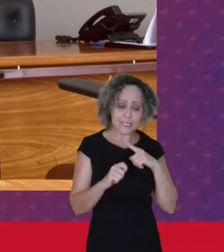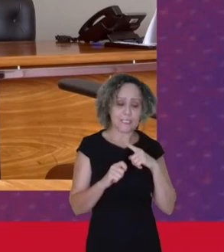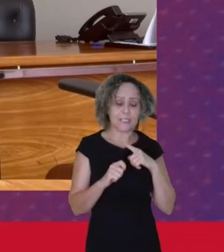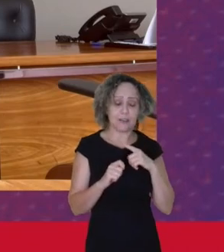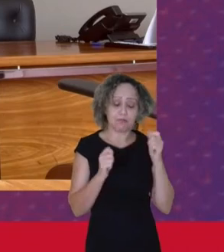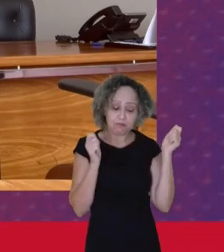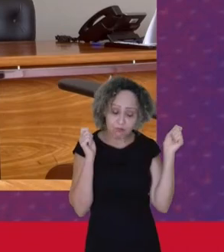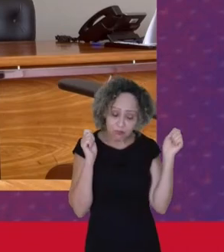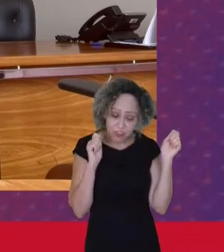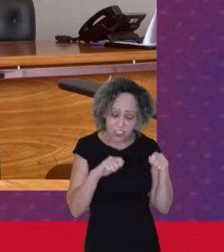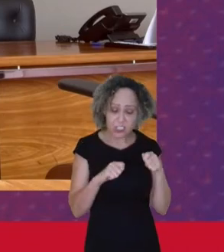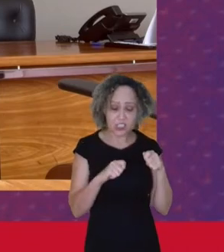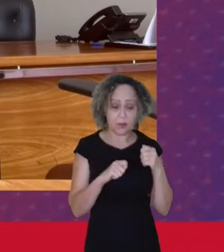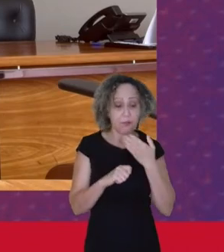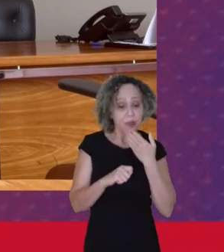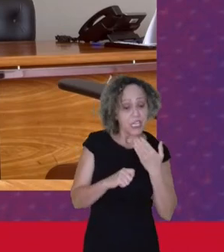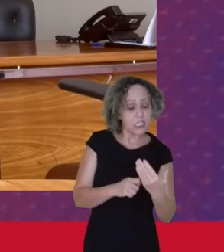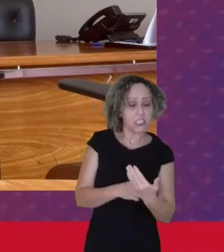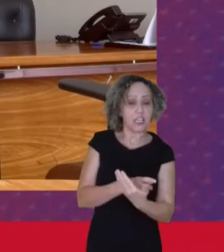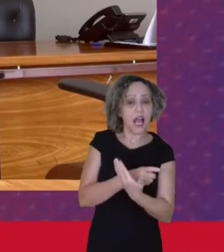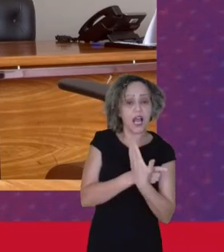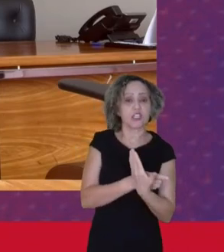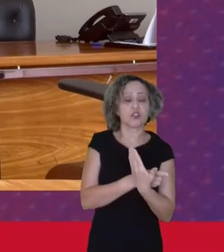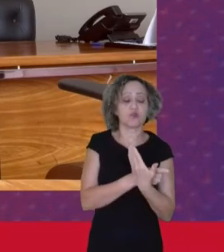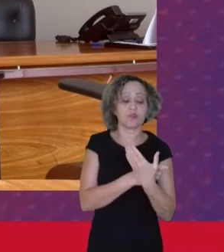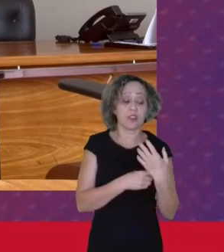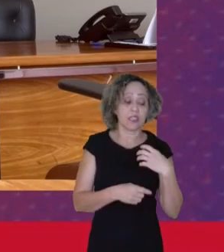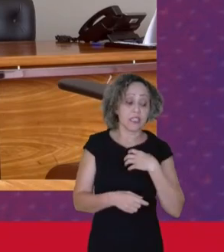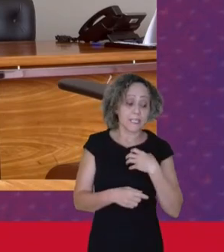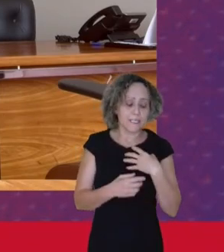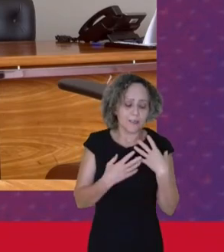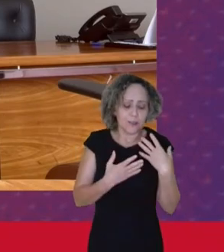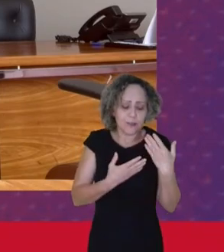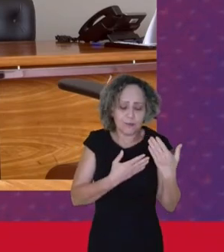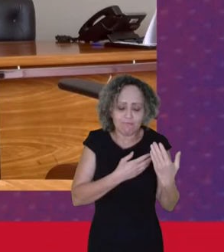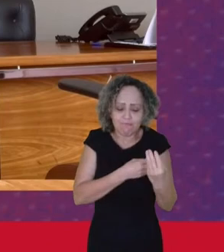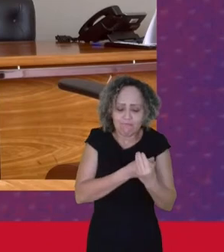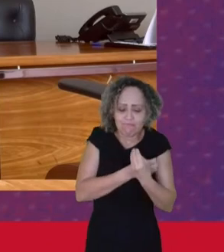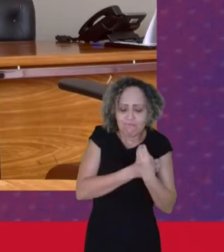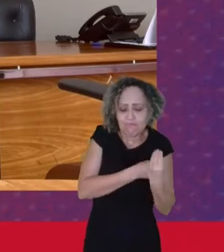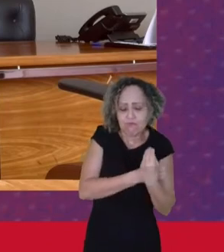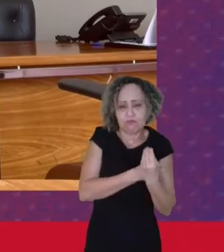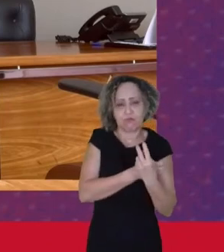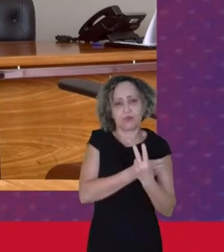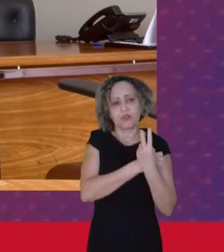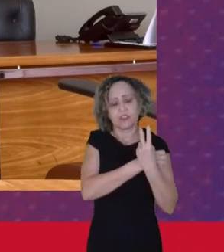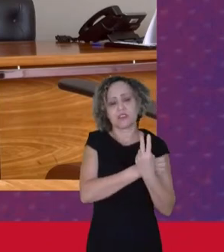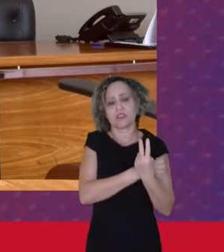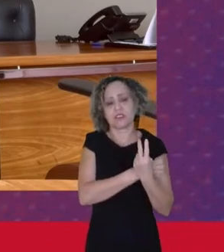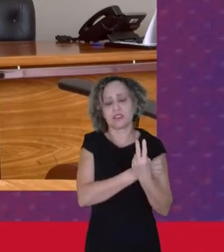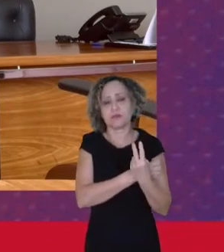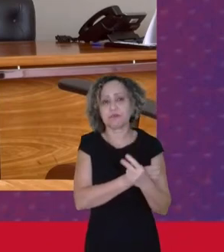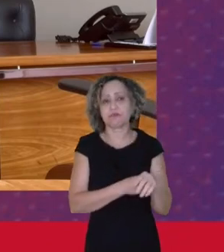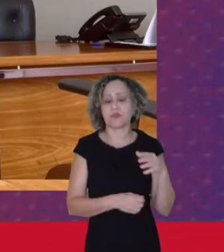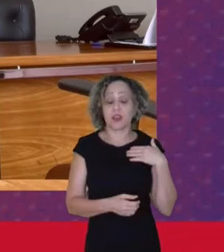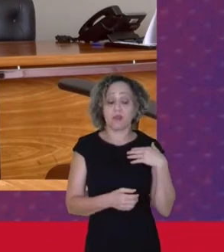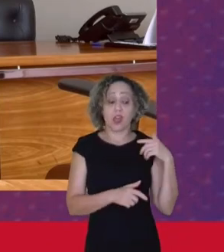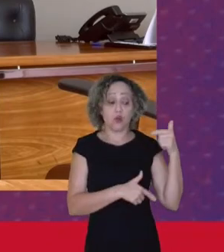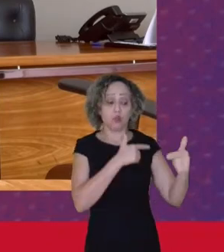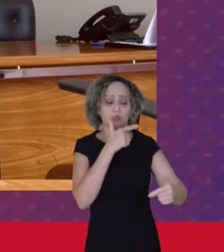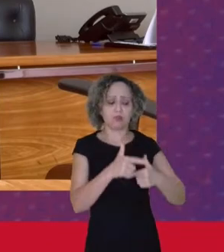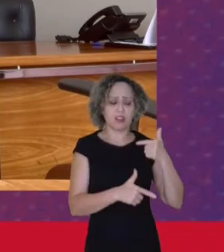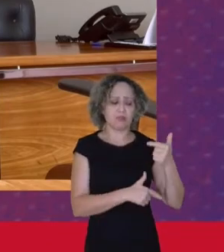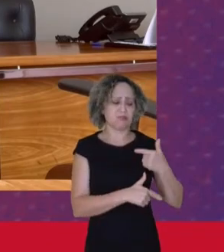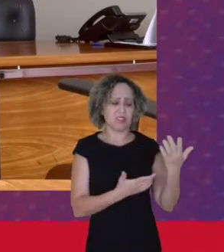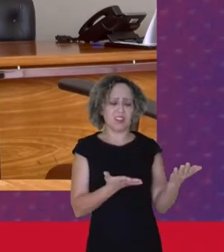onde elas poderiam se sentir acolhidas, e era um trabalho assim inédito, porque